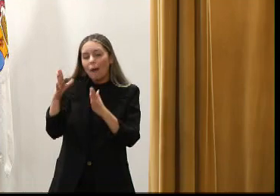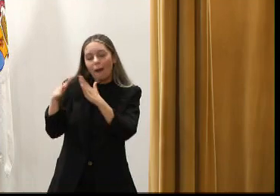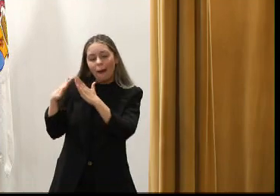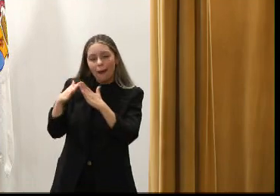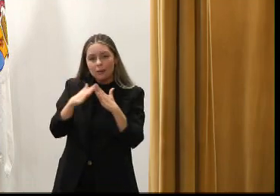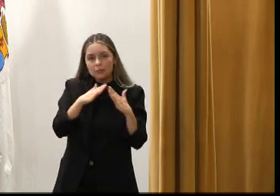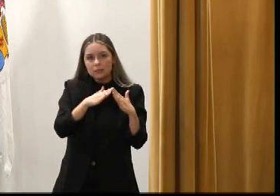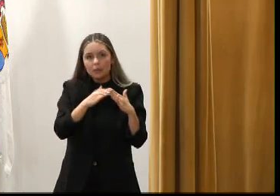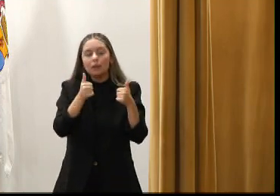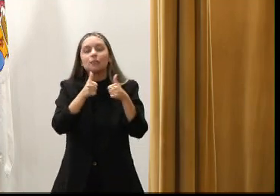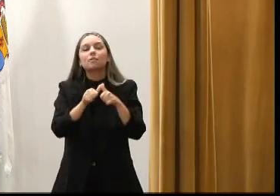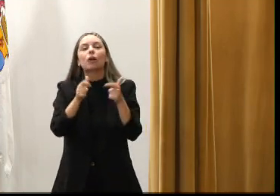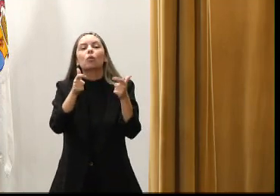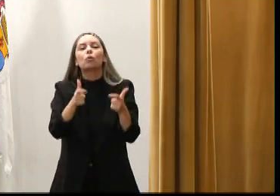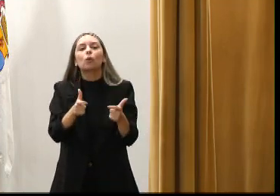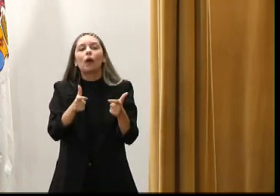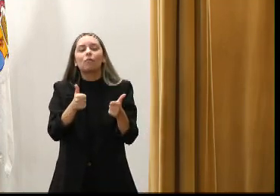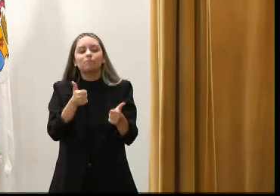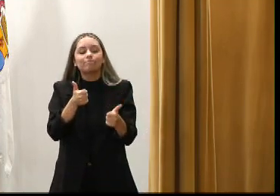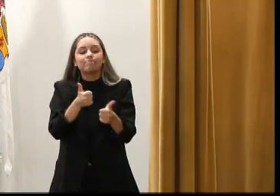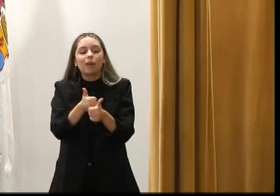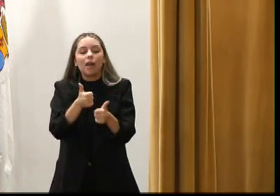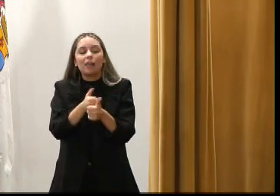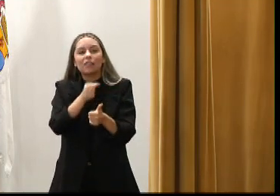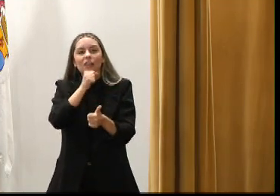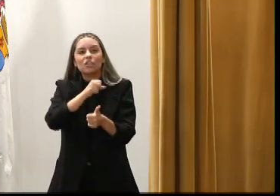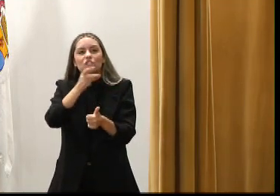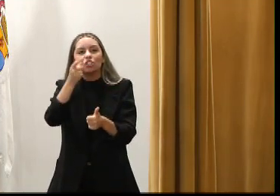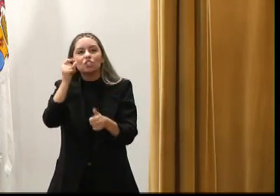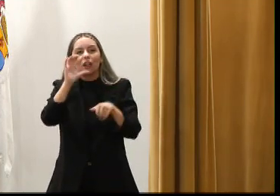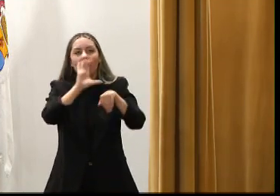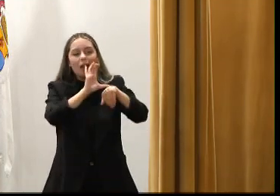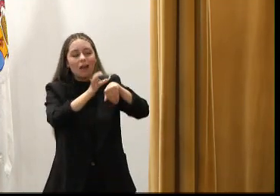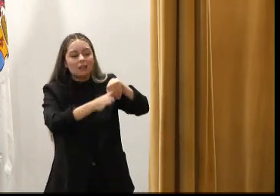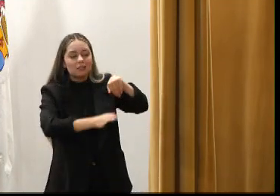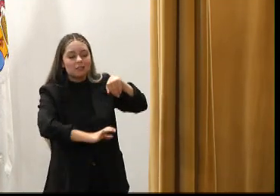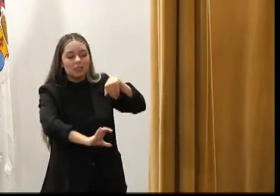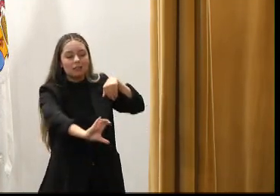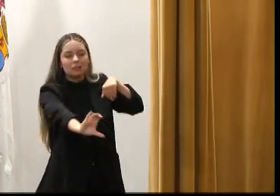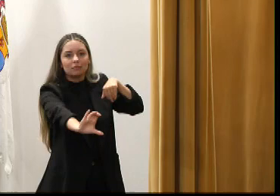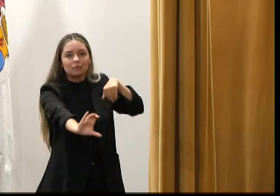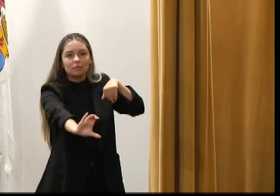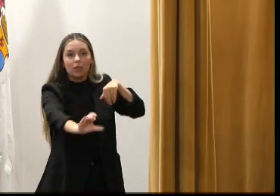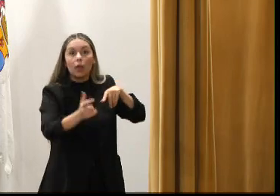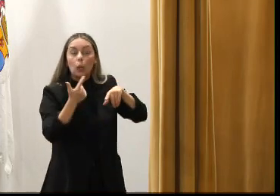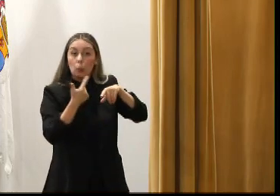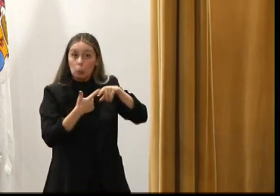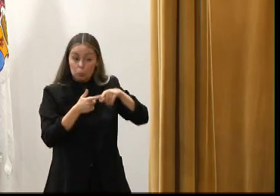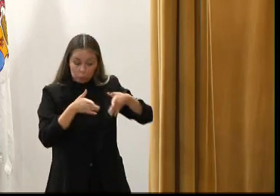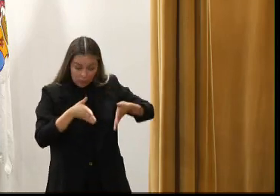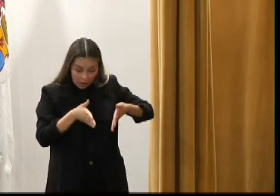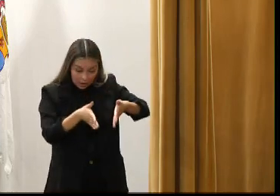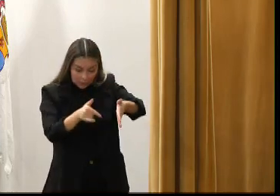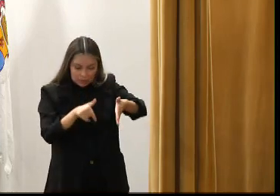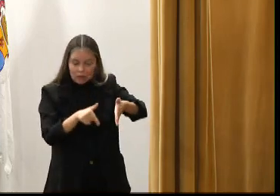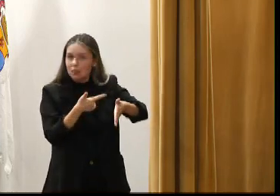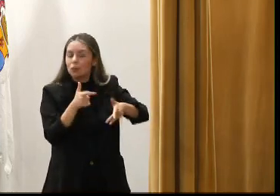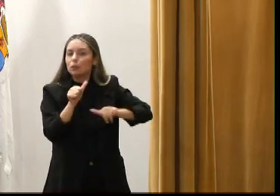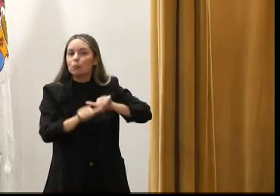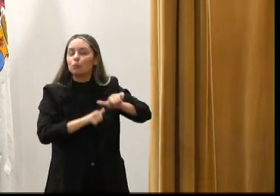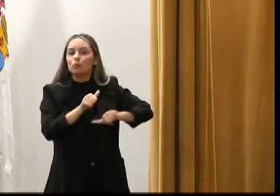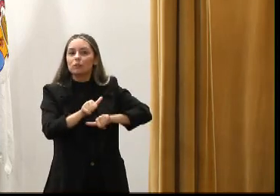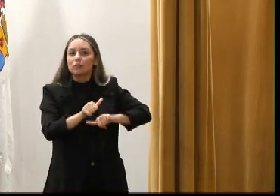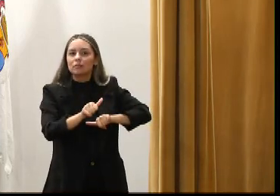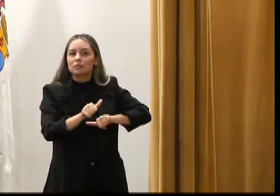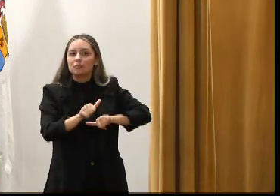Elas estão exatamente no leito de uma antiga cascata. O leito não vai mudar a sua vocação, ele continua sendo